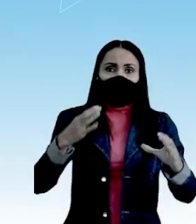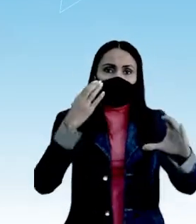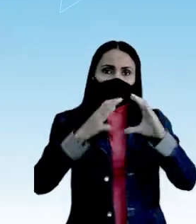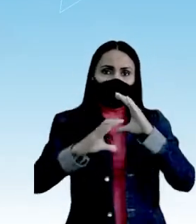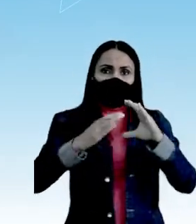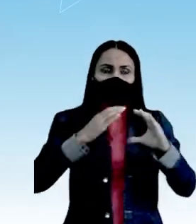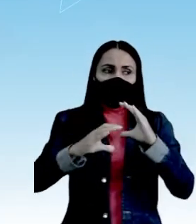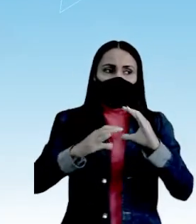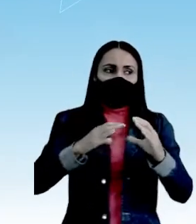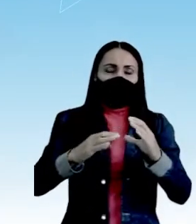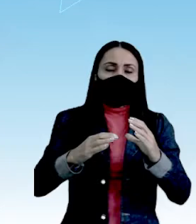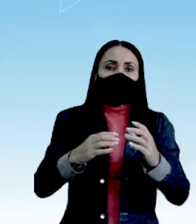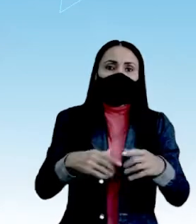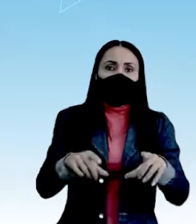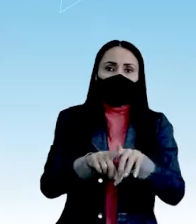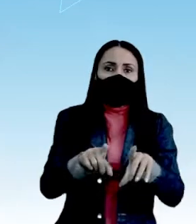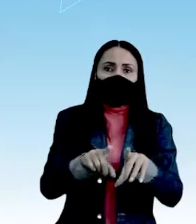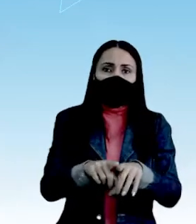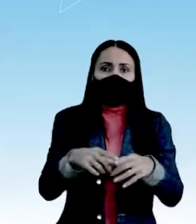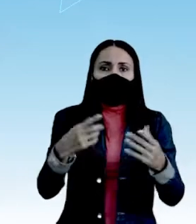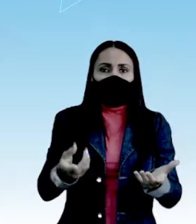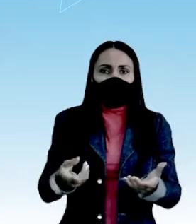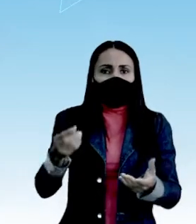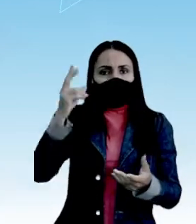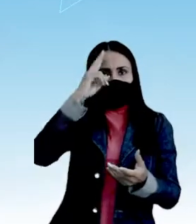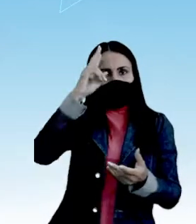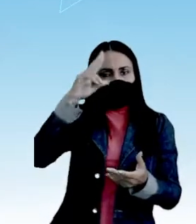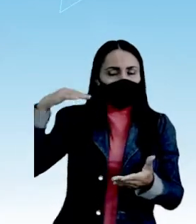grandes cantoras que fizeram história